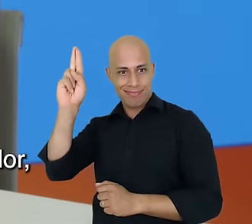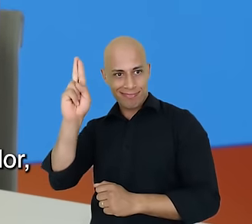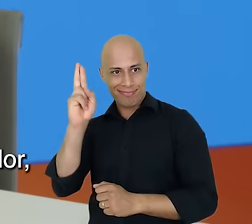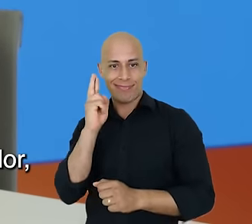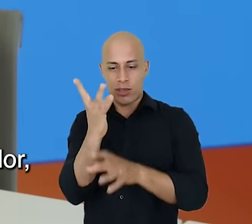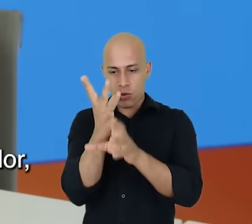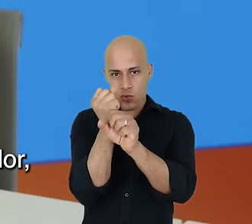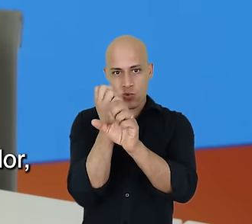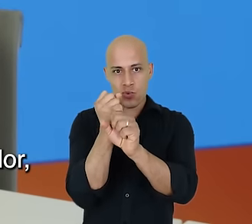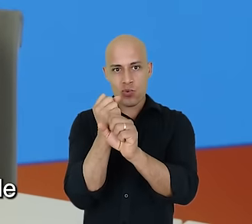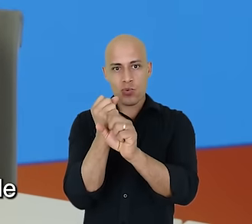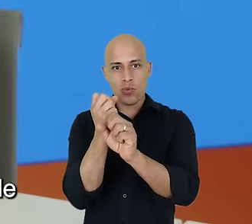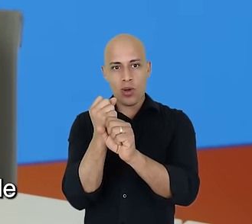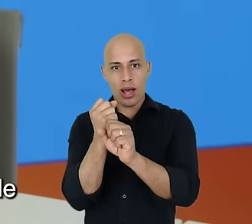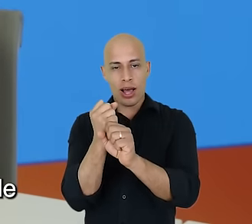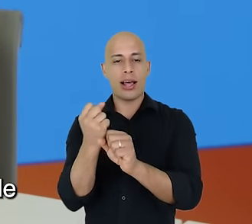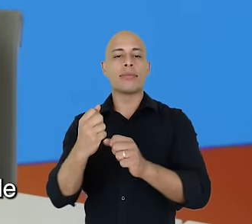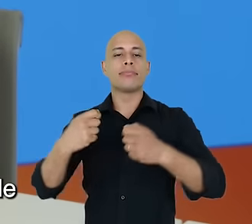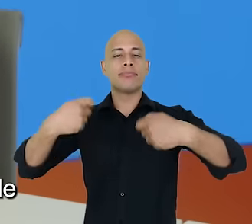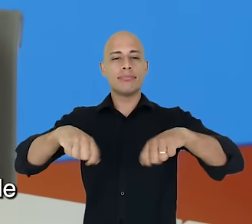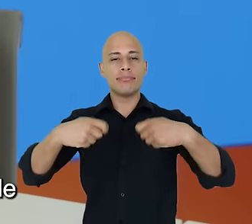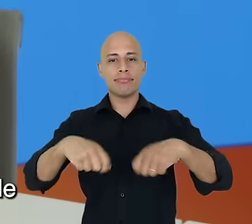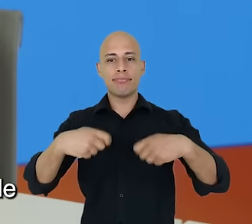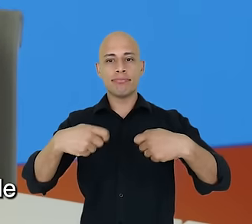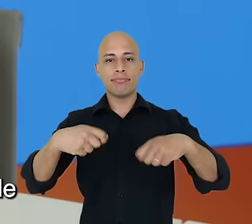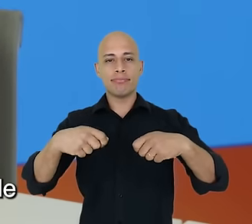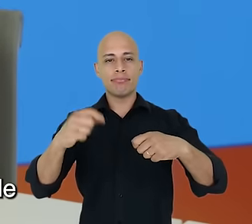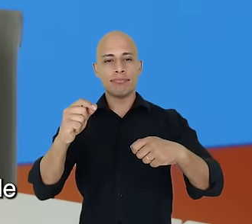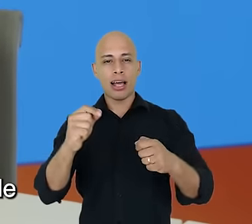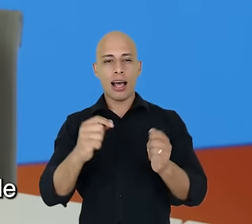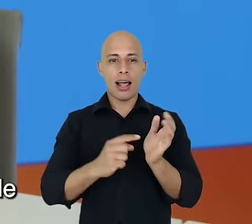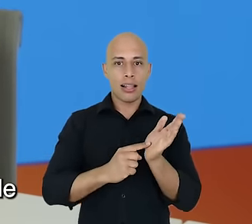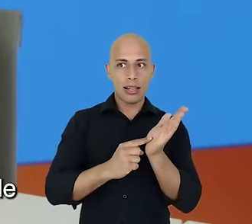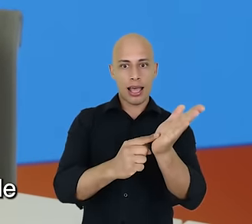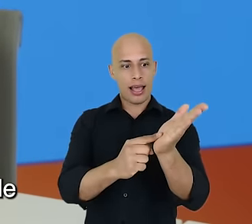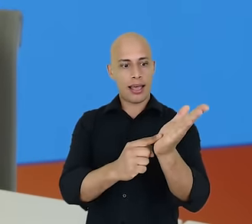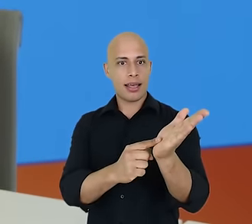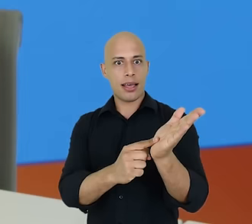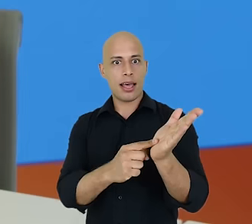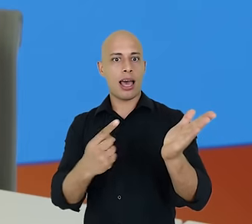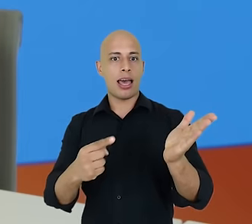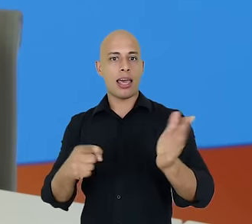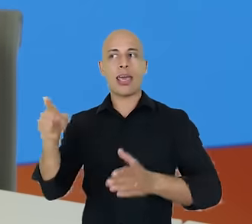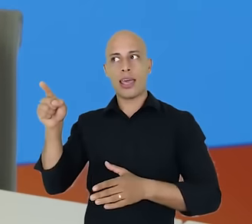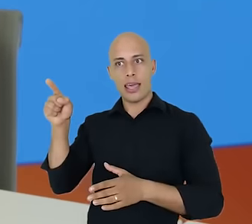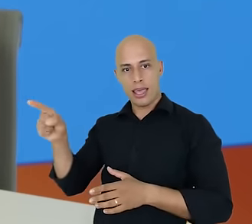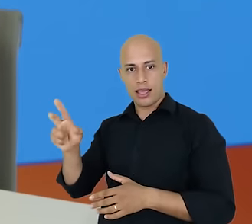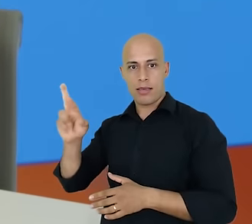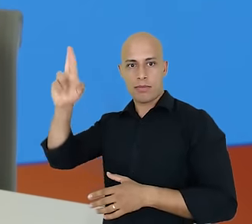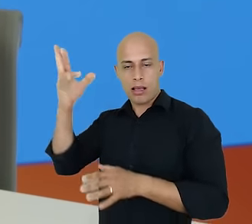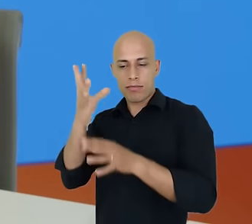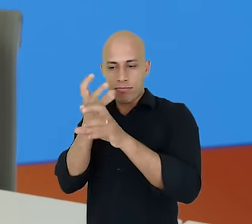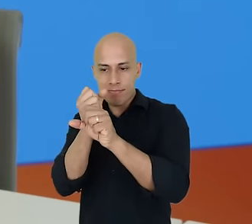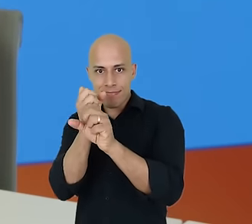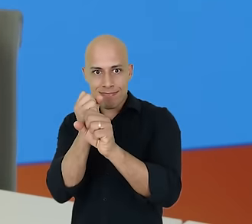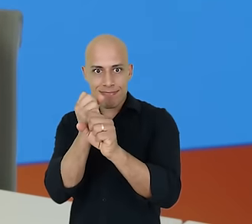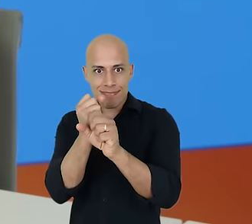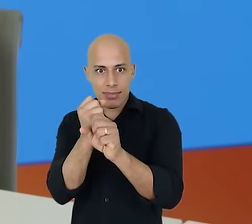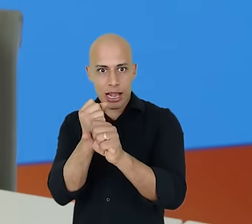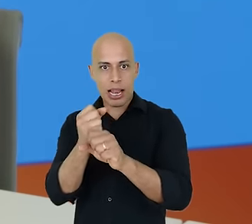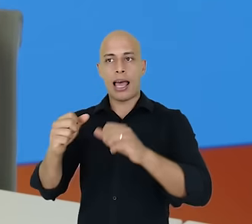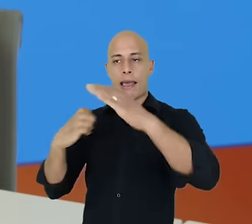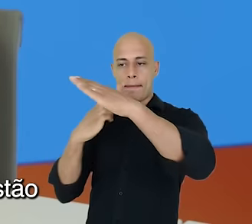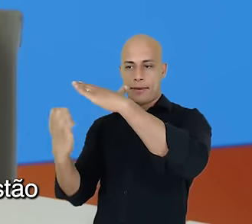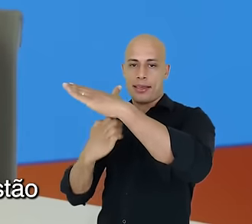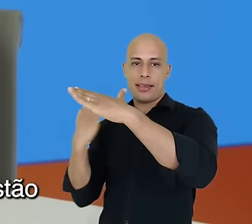às vezes eh levando né ele a perceber a necessidade do do contador já desde o início né da